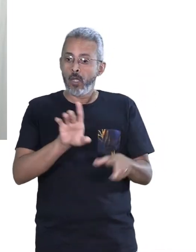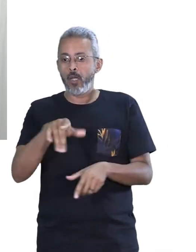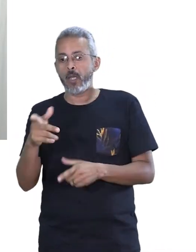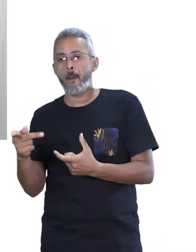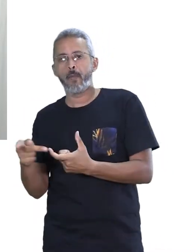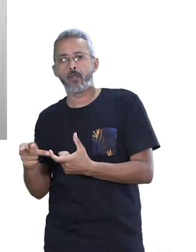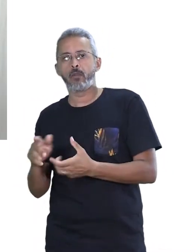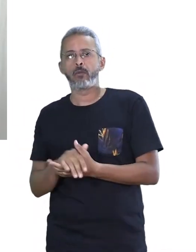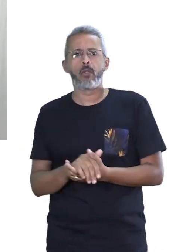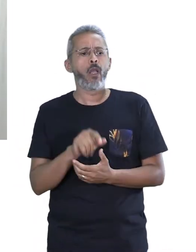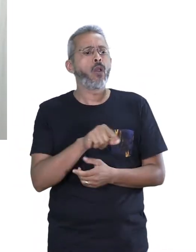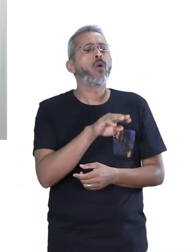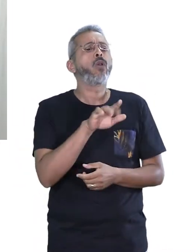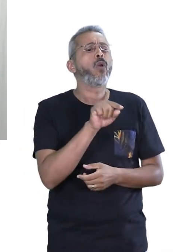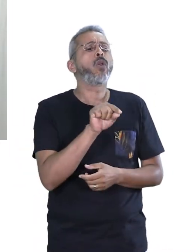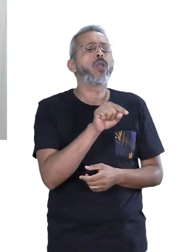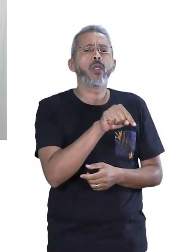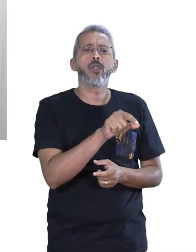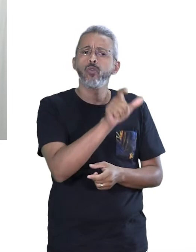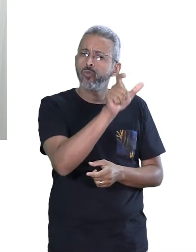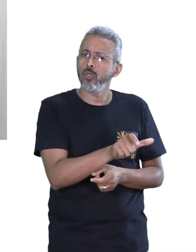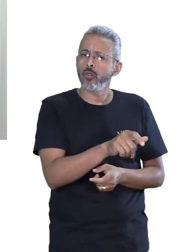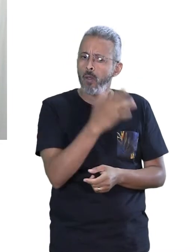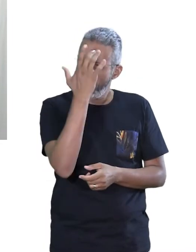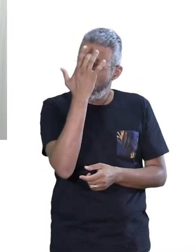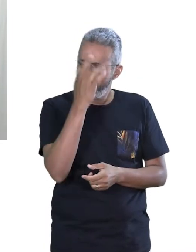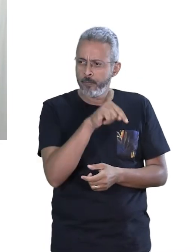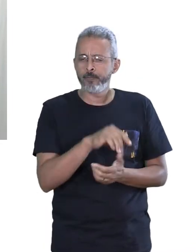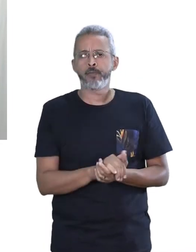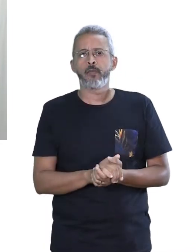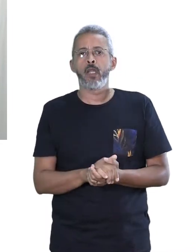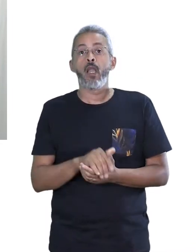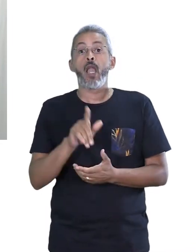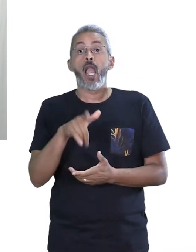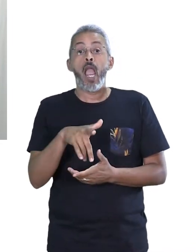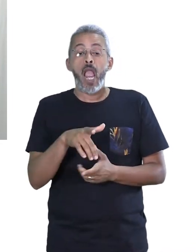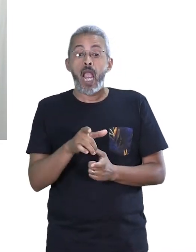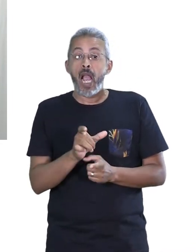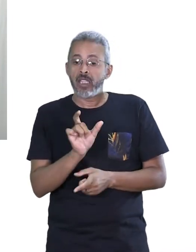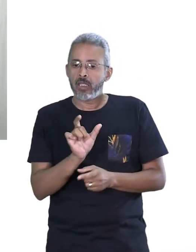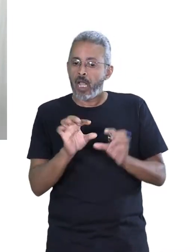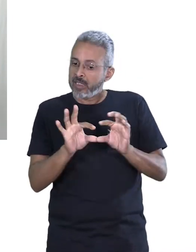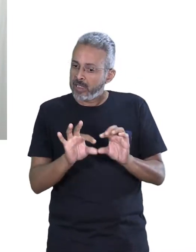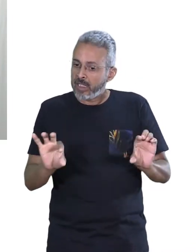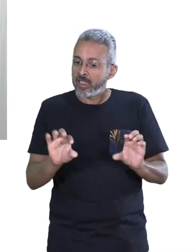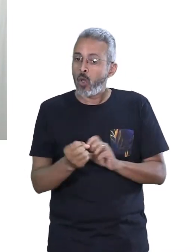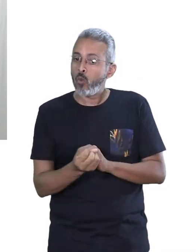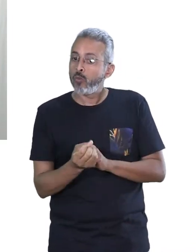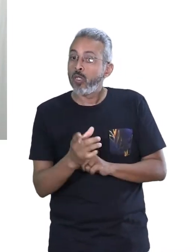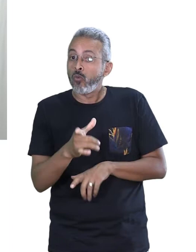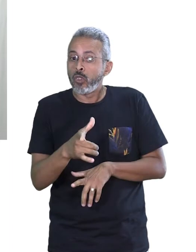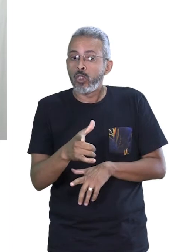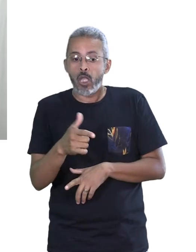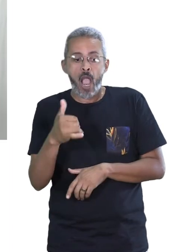predicado. O que é sujeito? Memorizem aí. Sujeito é a sentença ou expressão